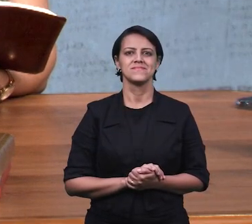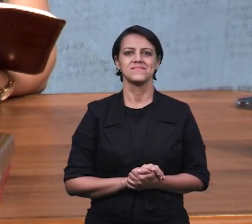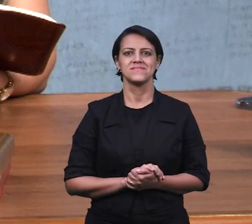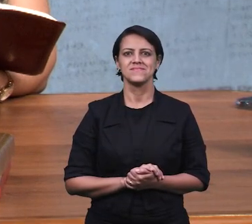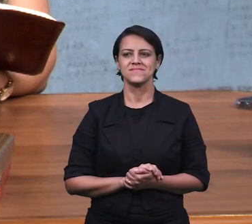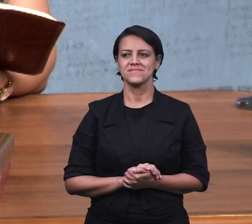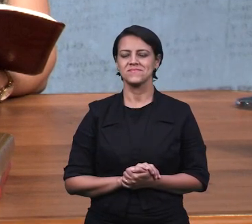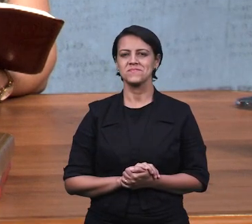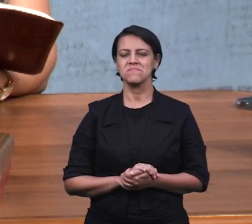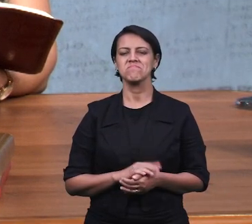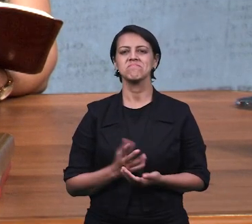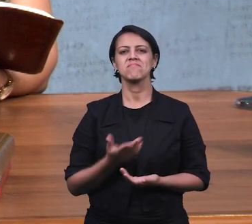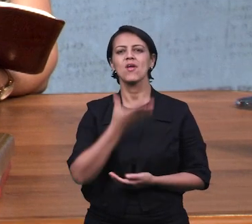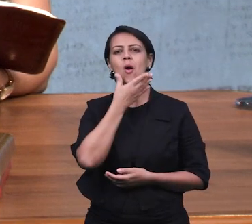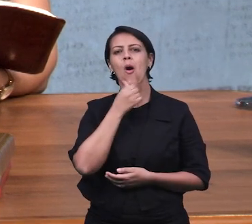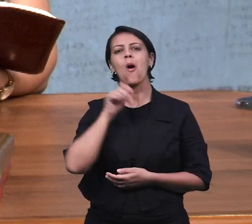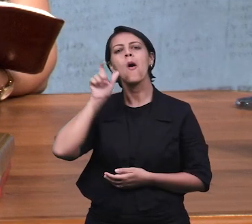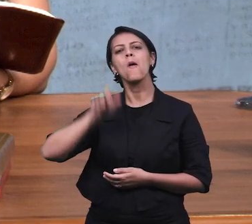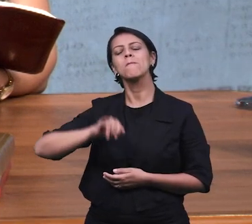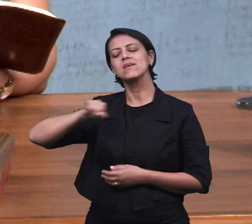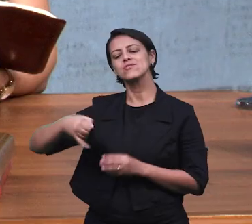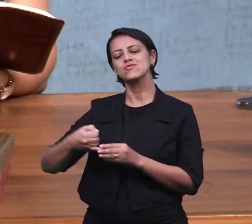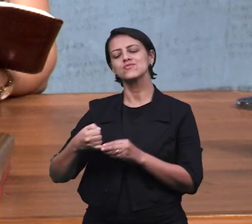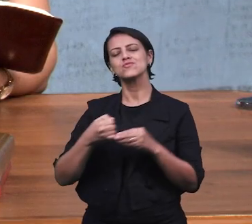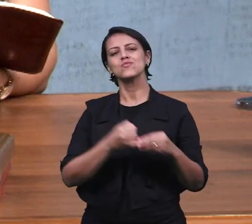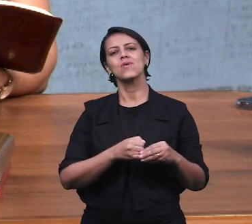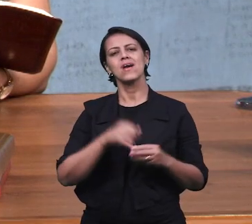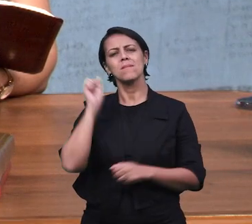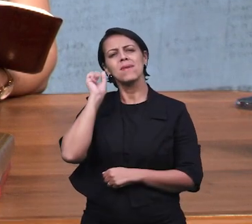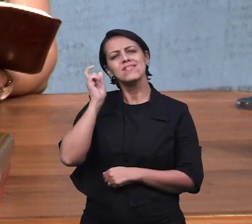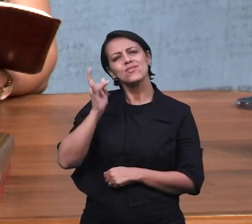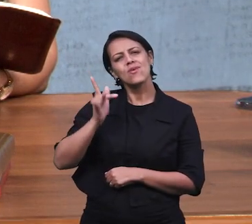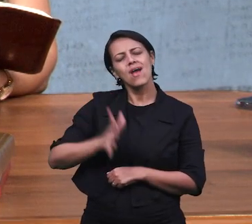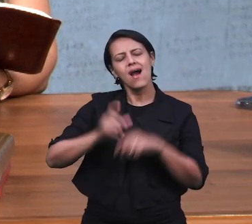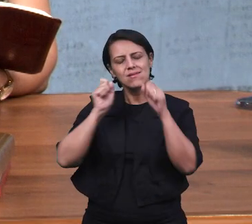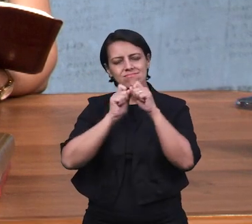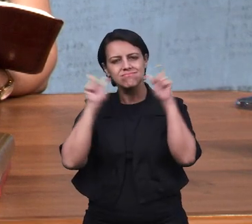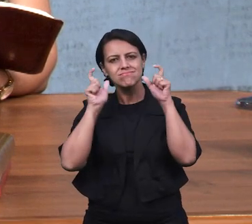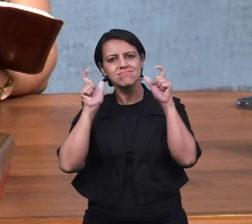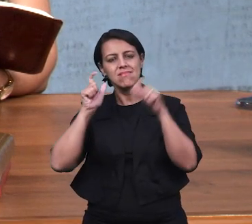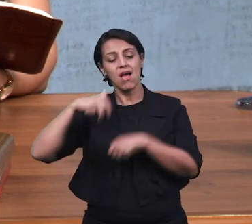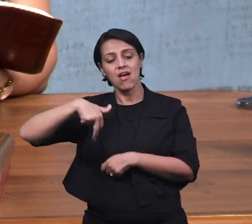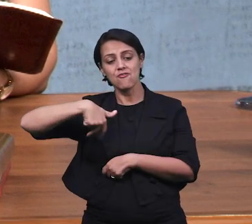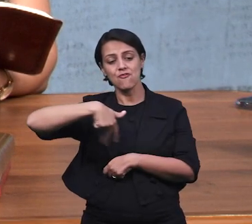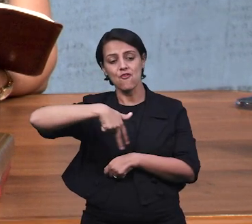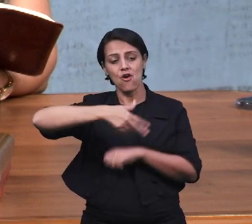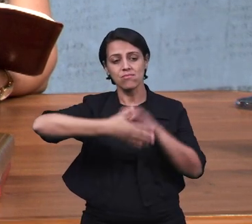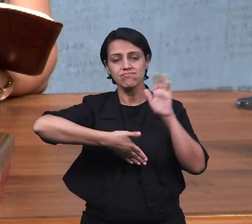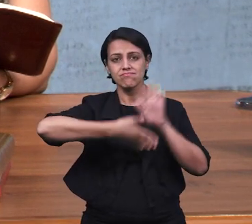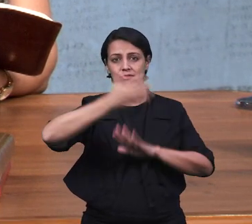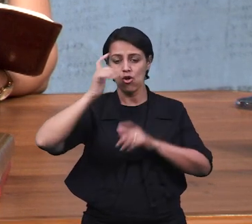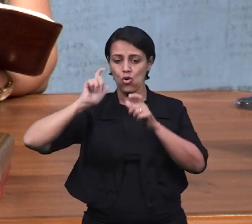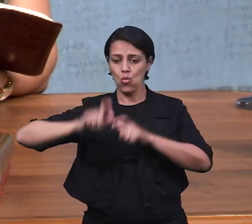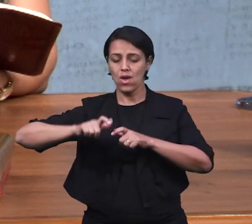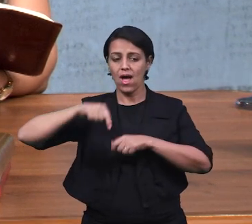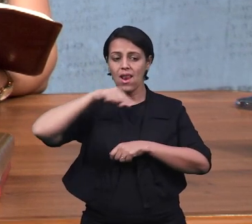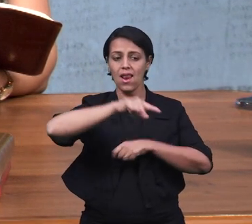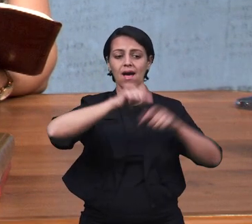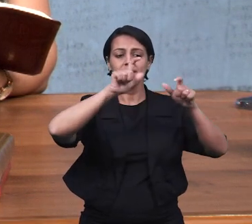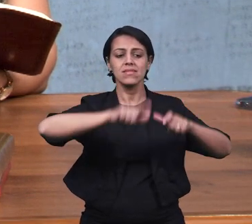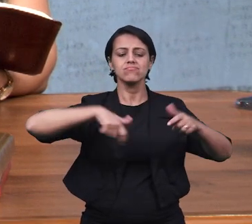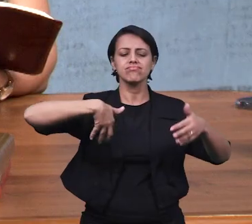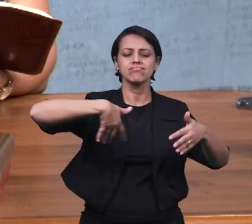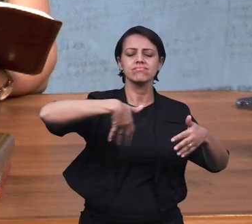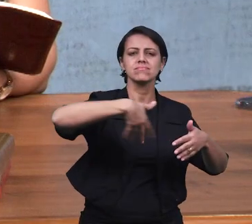Levantou-se, pois, Josué de madrugada e partiram de Sitim e vieram até ao Jordão, ele